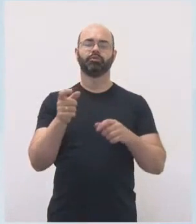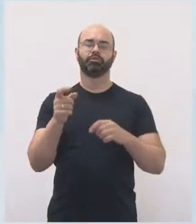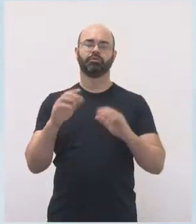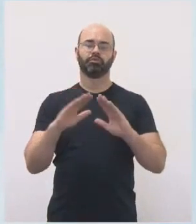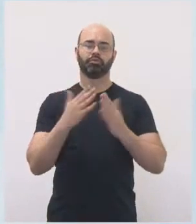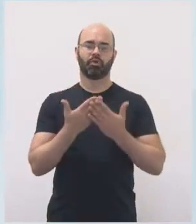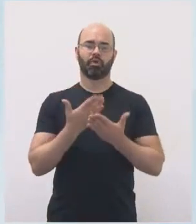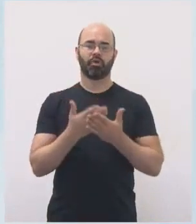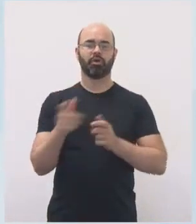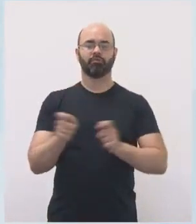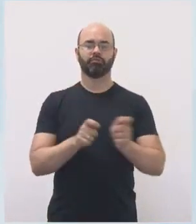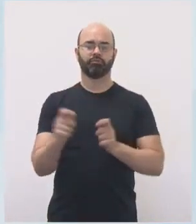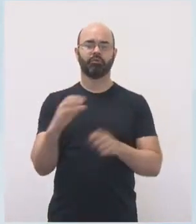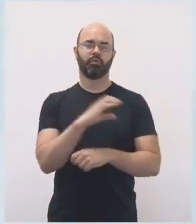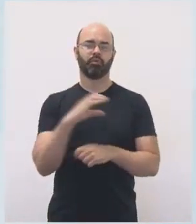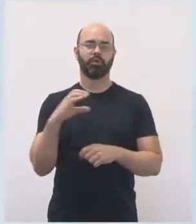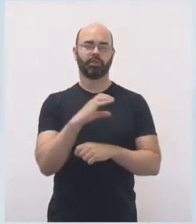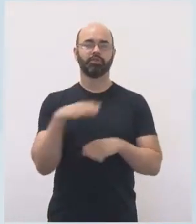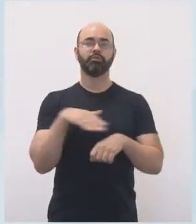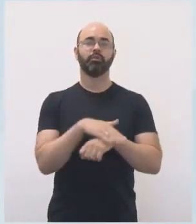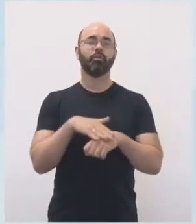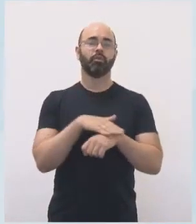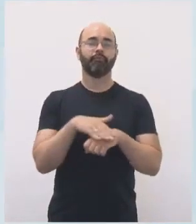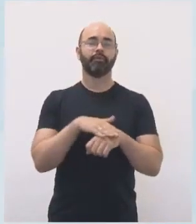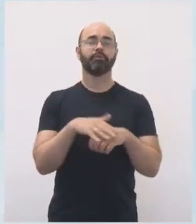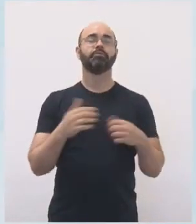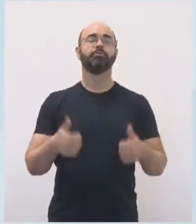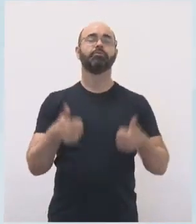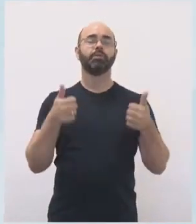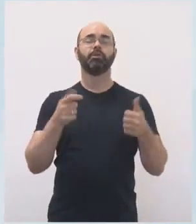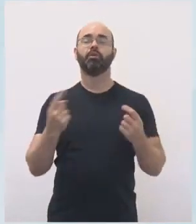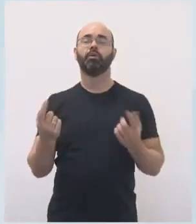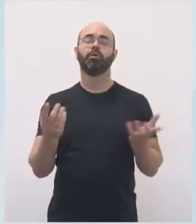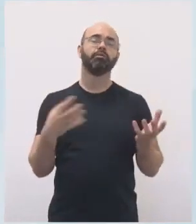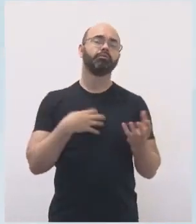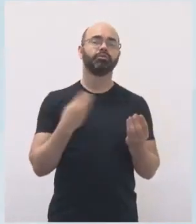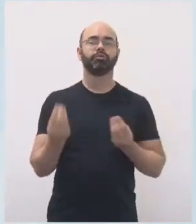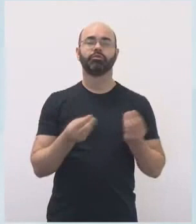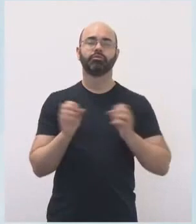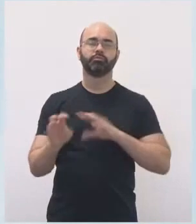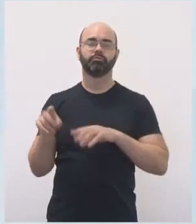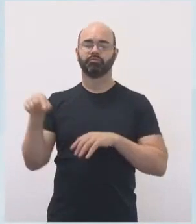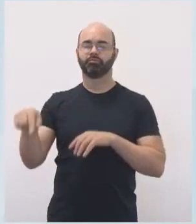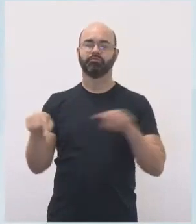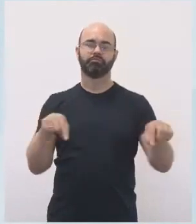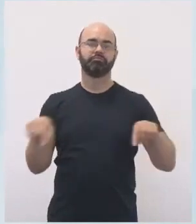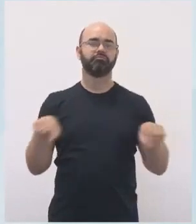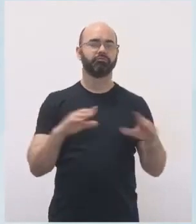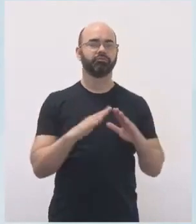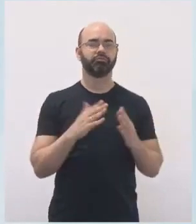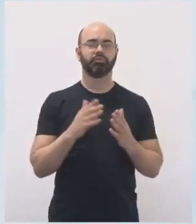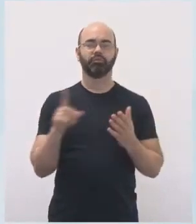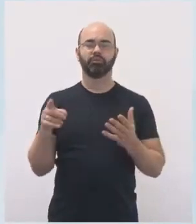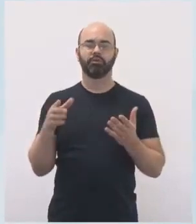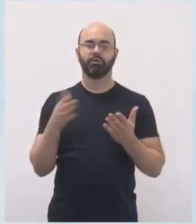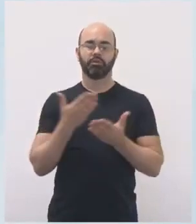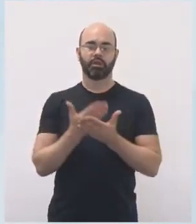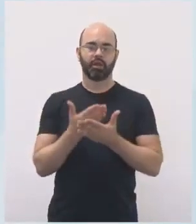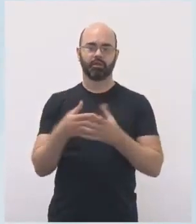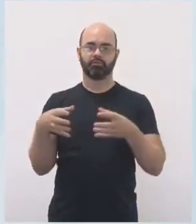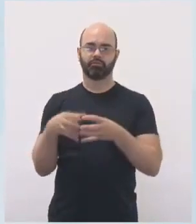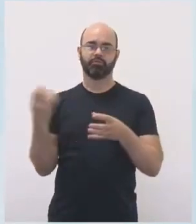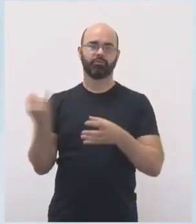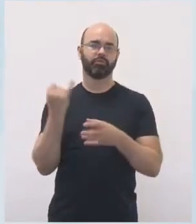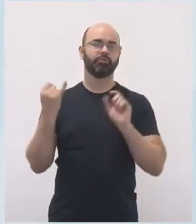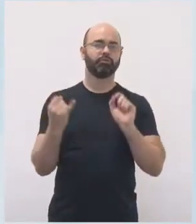com a coordenação, e vejam como é a melhor forma de desenvolver isso, tá? Então, tem a divulgação da campanha aqui por nós, pelas